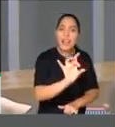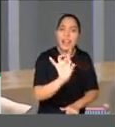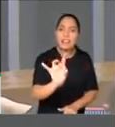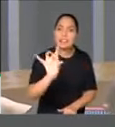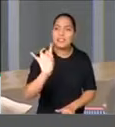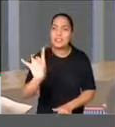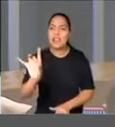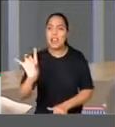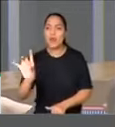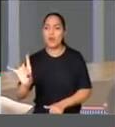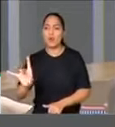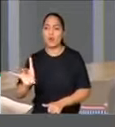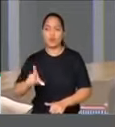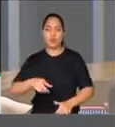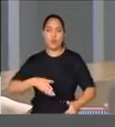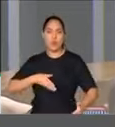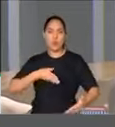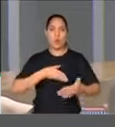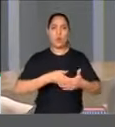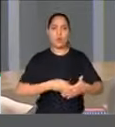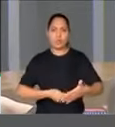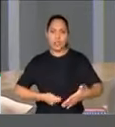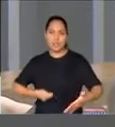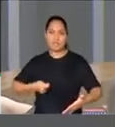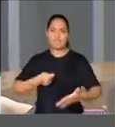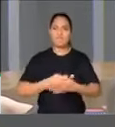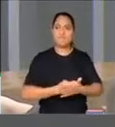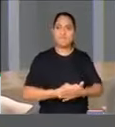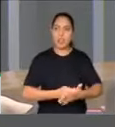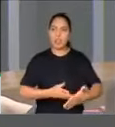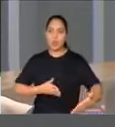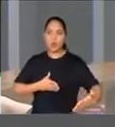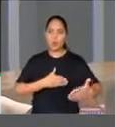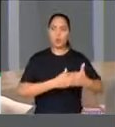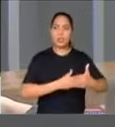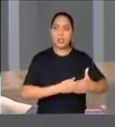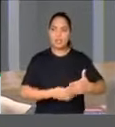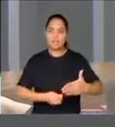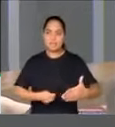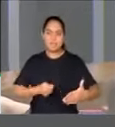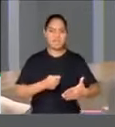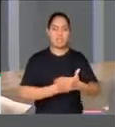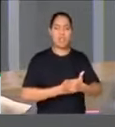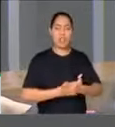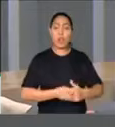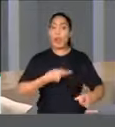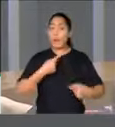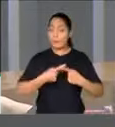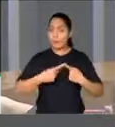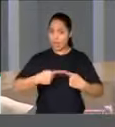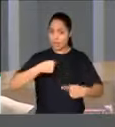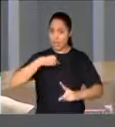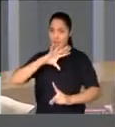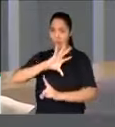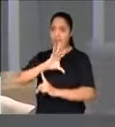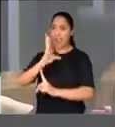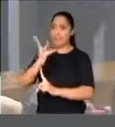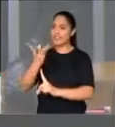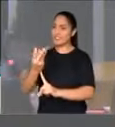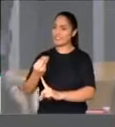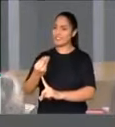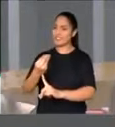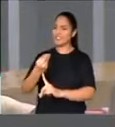para quebrar as paredes, porque, como artista, eu sempre transitei com